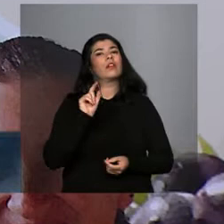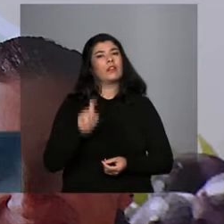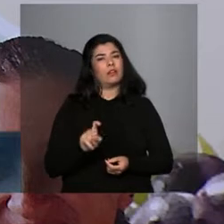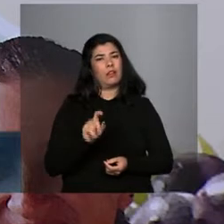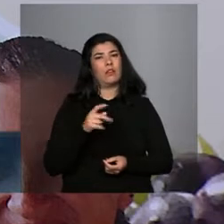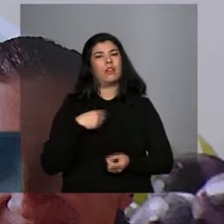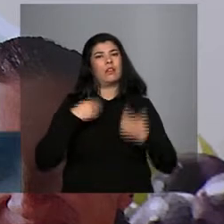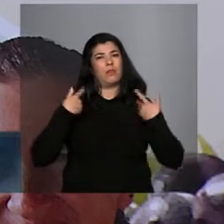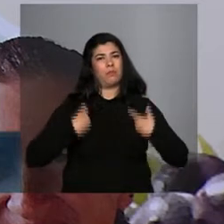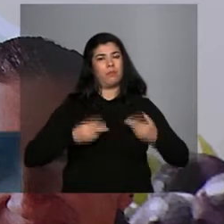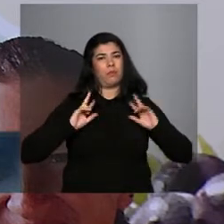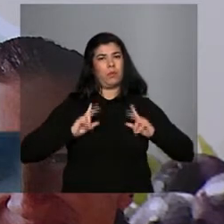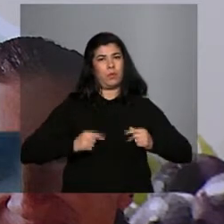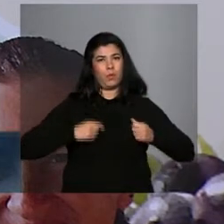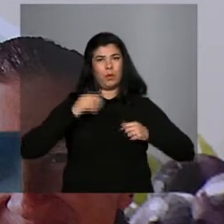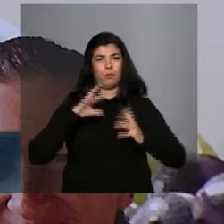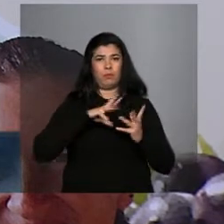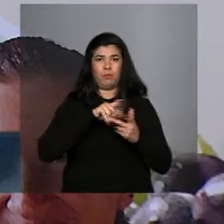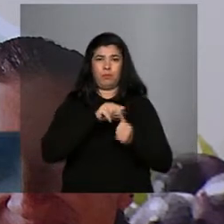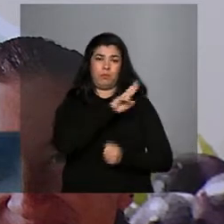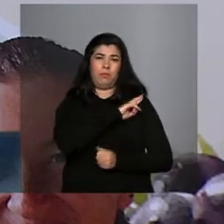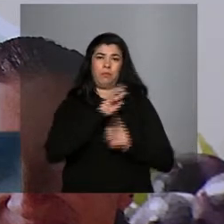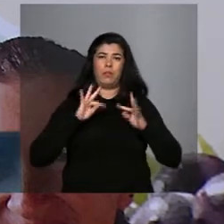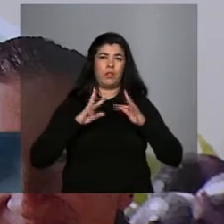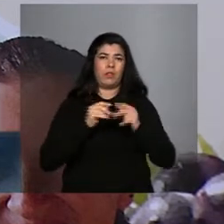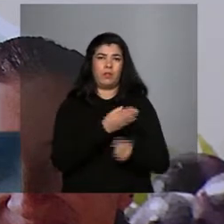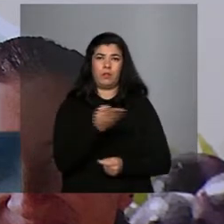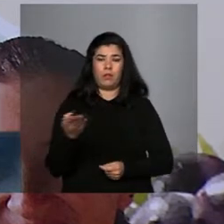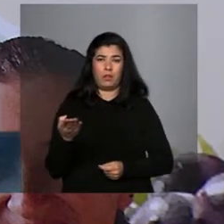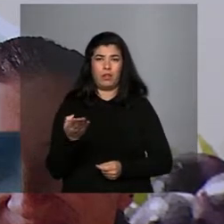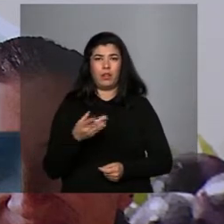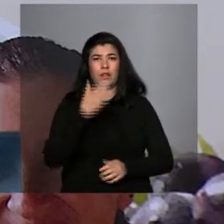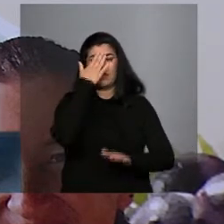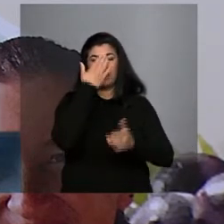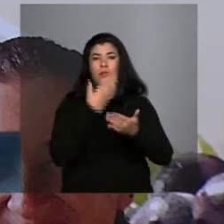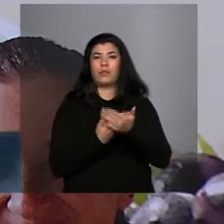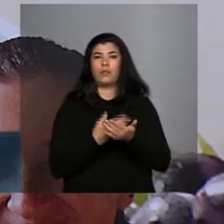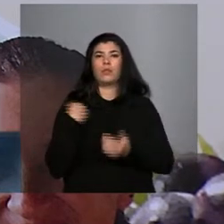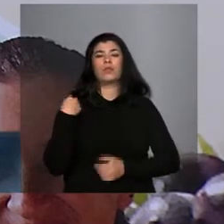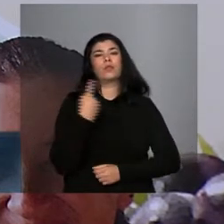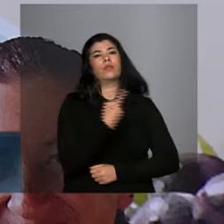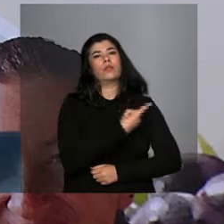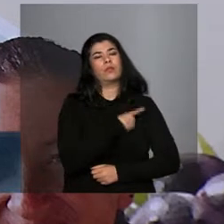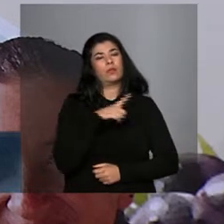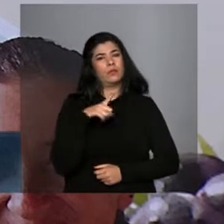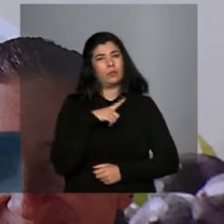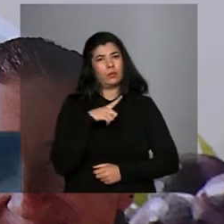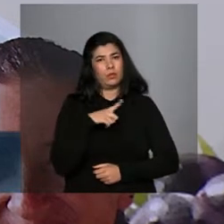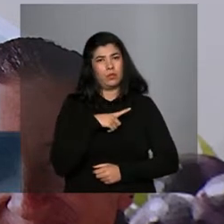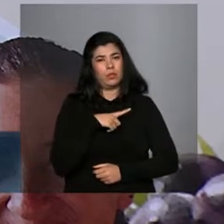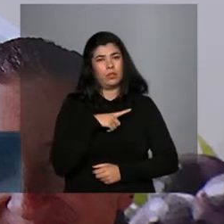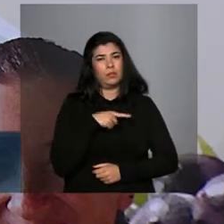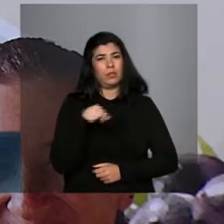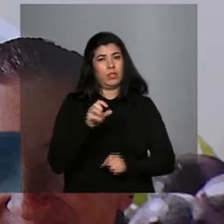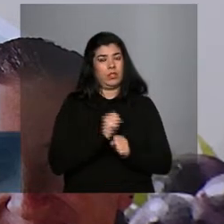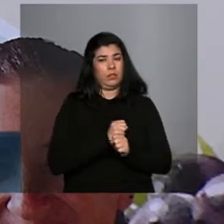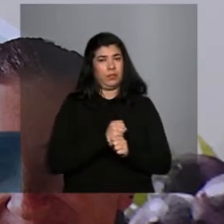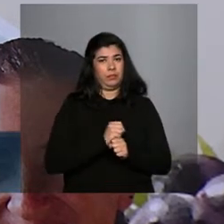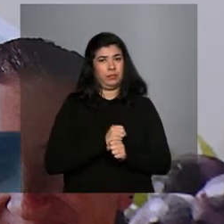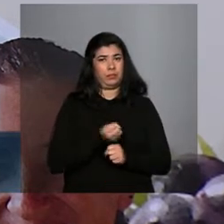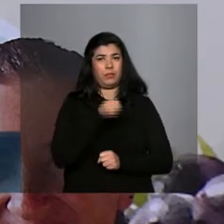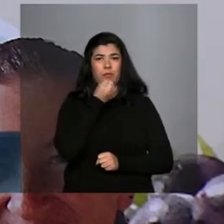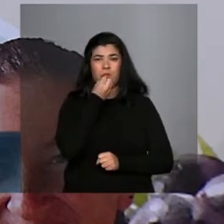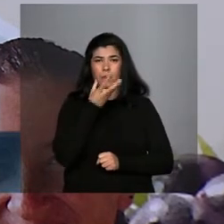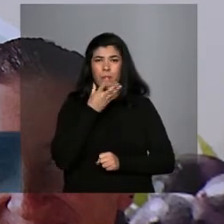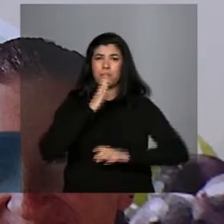questão humana. Por isso, eu tenho certeza que nós teremos este ano